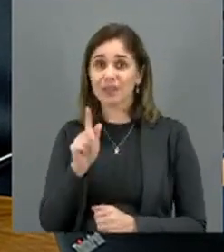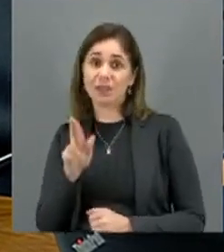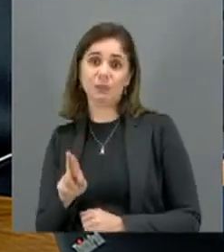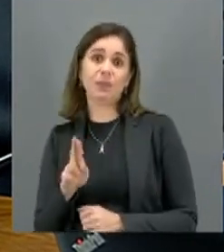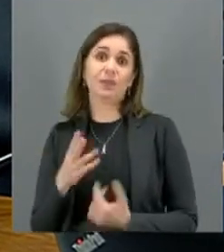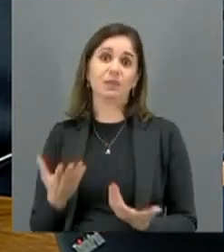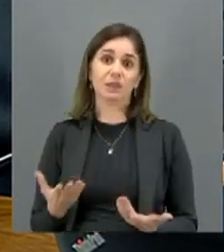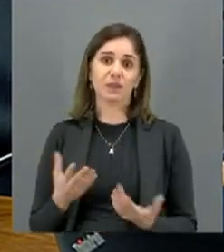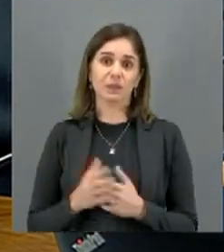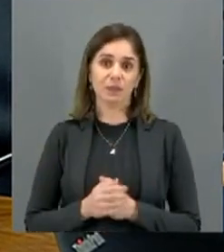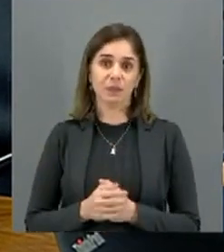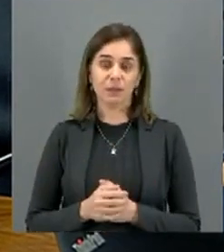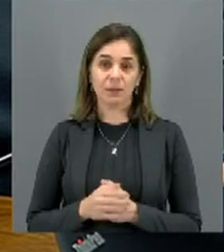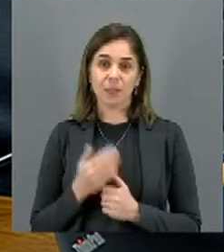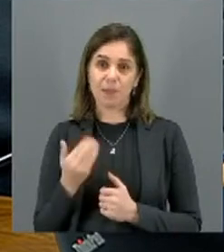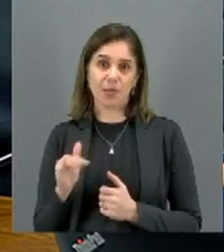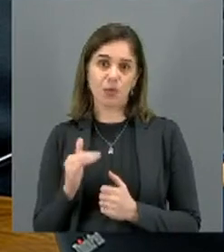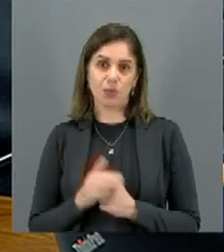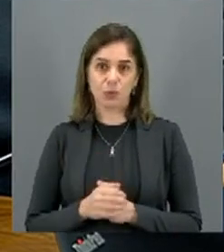Lá